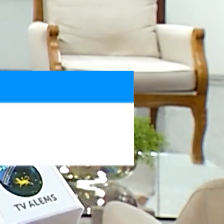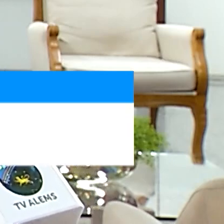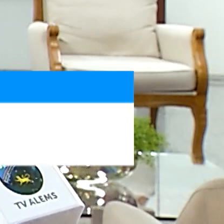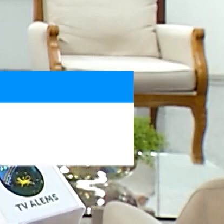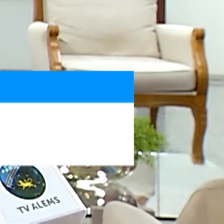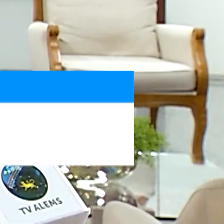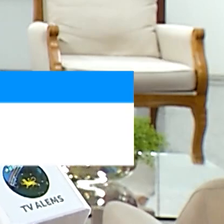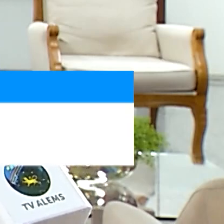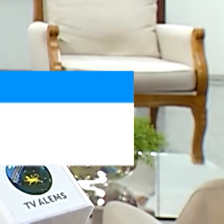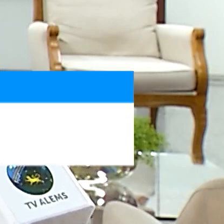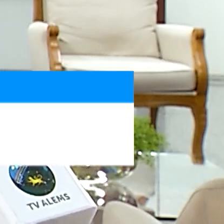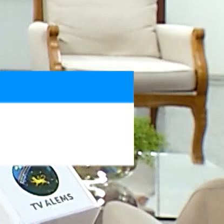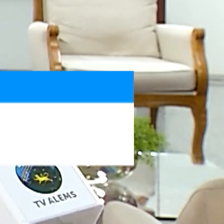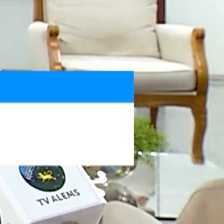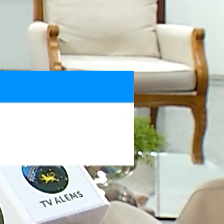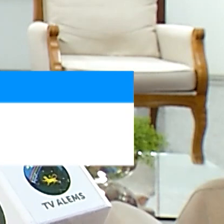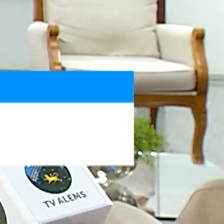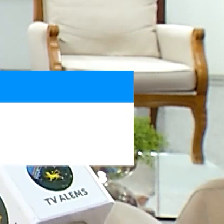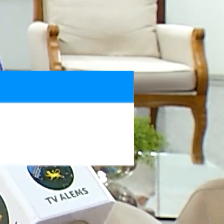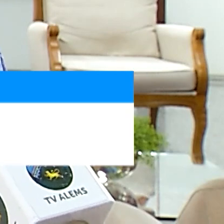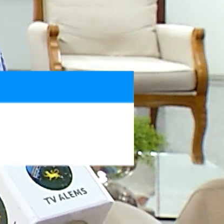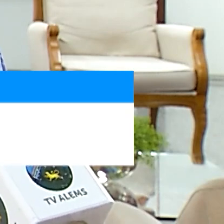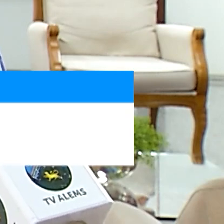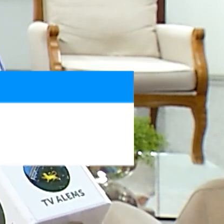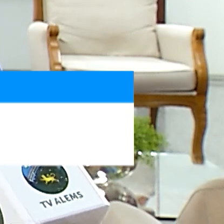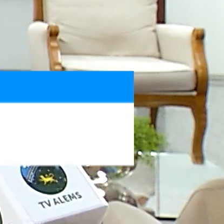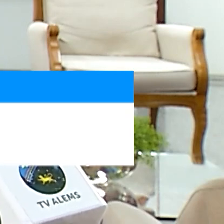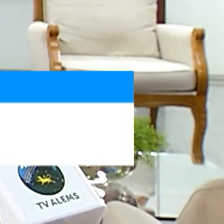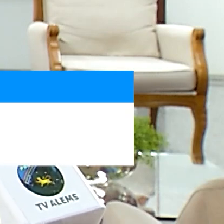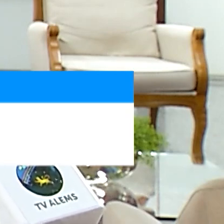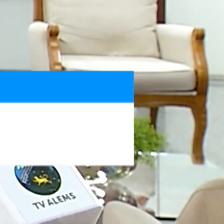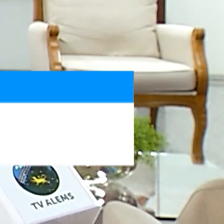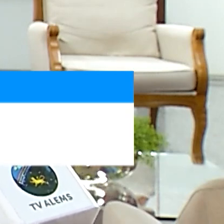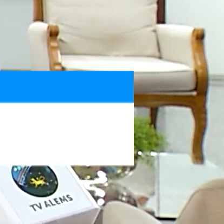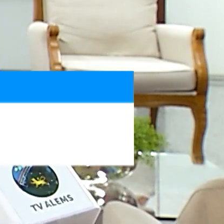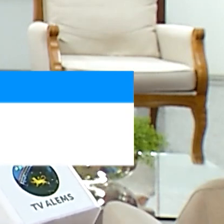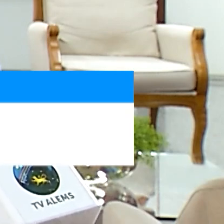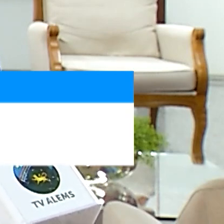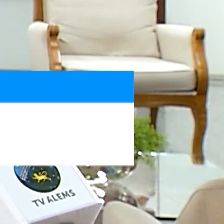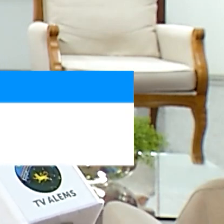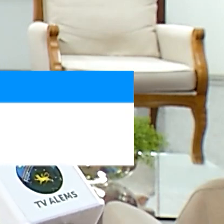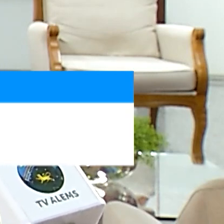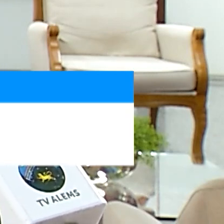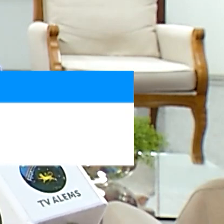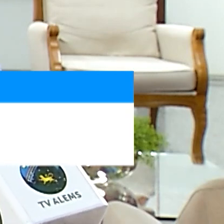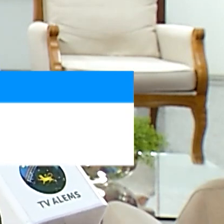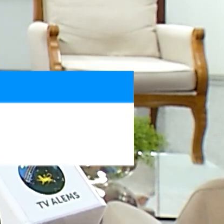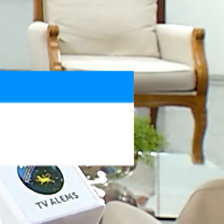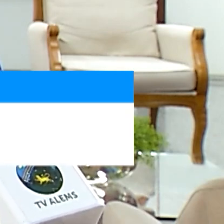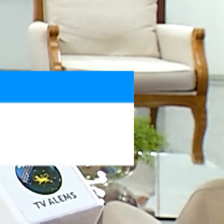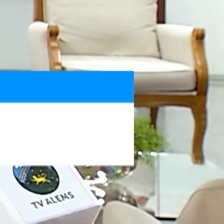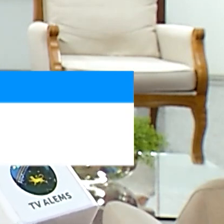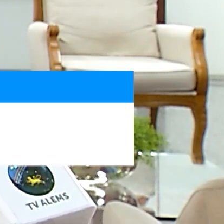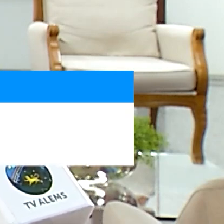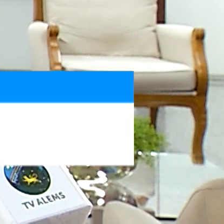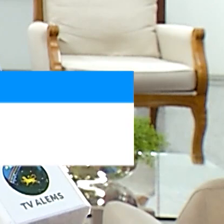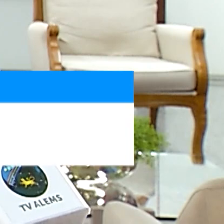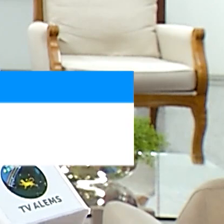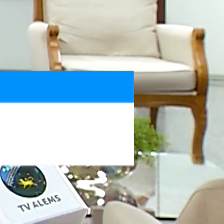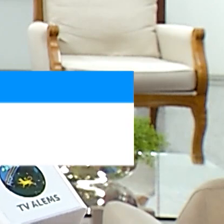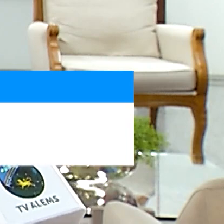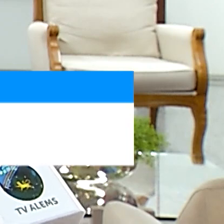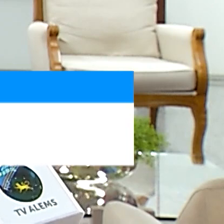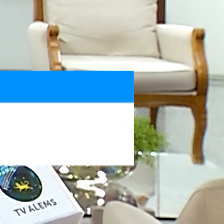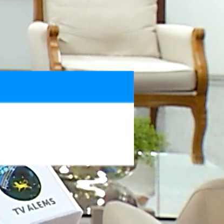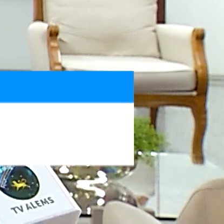pandemia, literalmente quebraram a ponte de não pagar salário. Mato Grosso do Sul foi o estado que mais cresceu na crise, foi o estado que